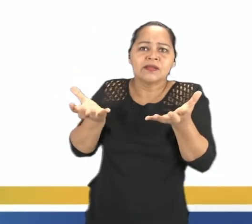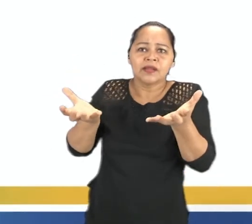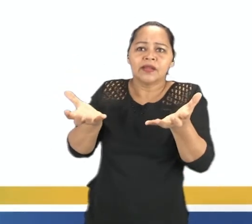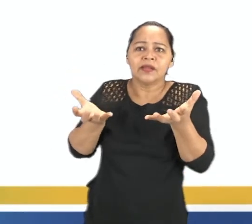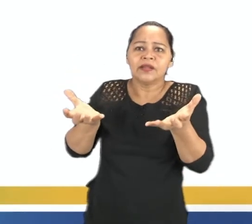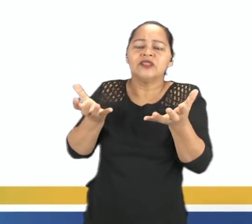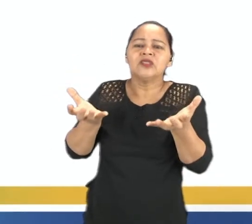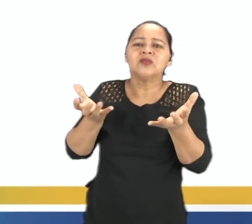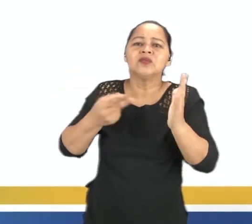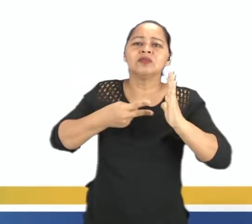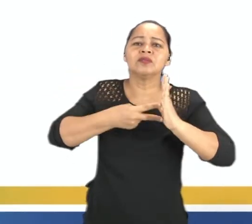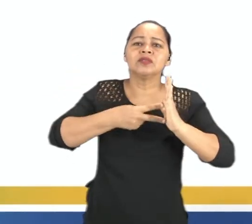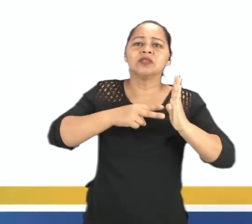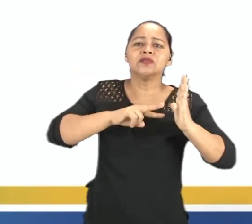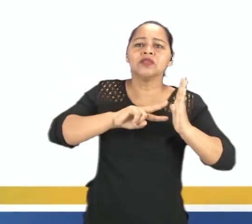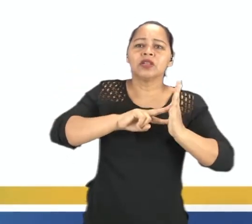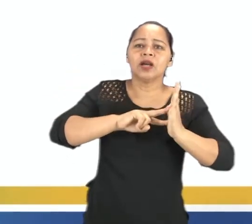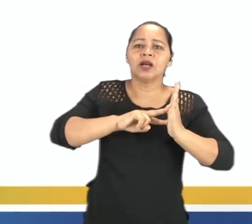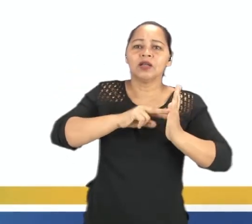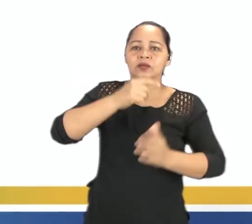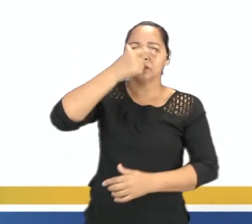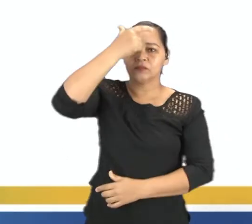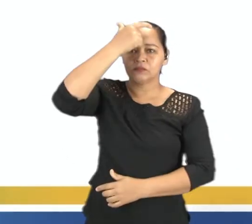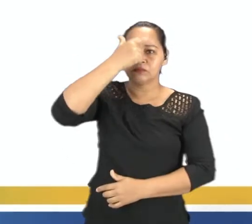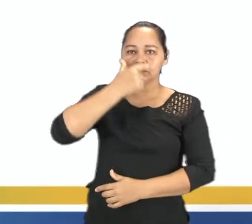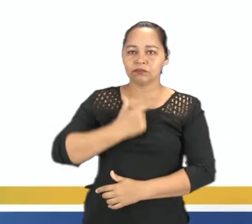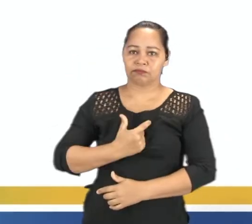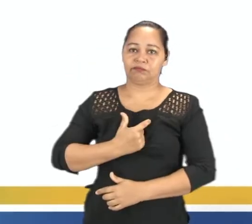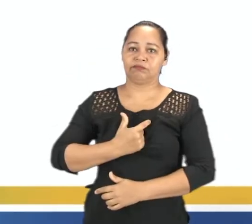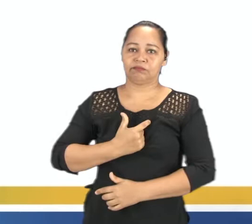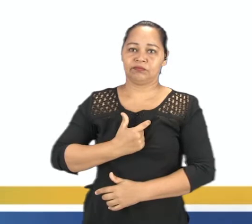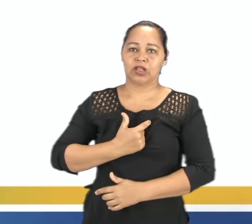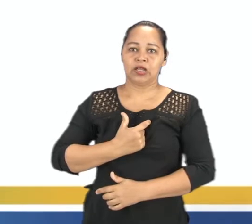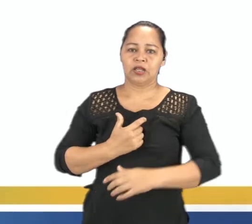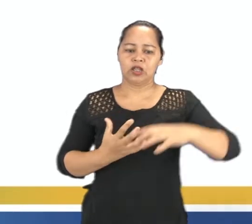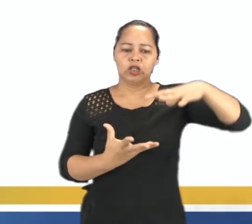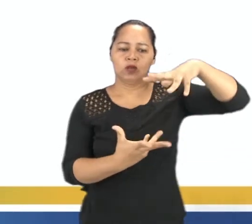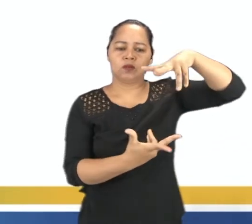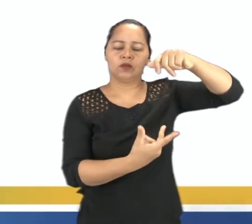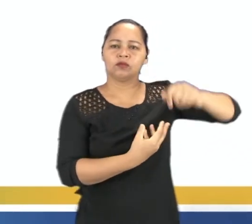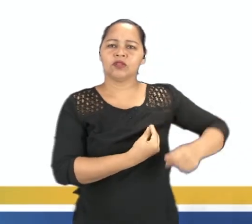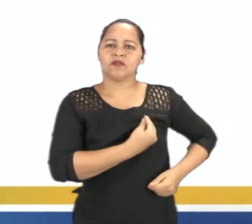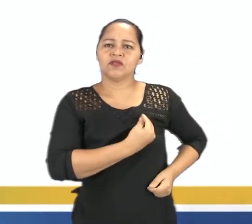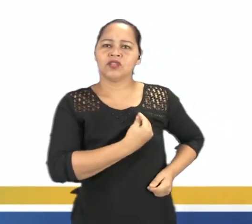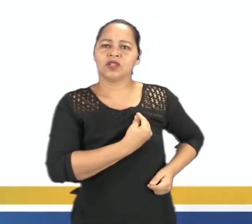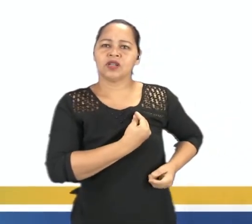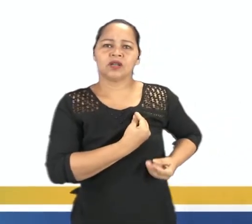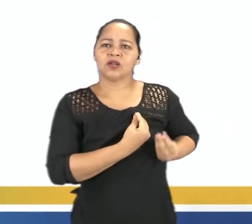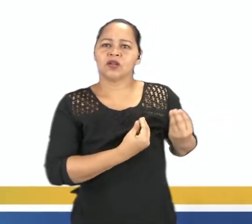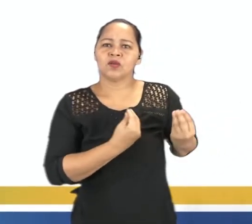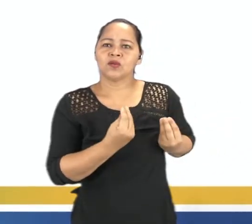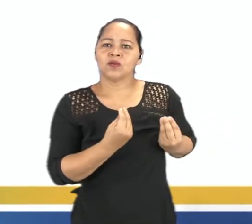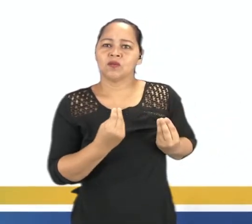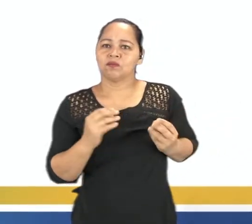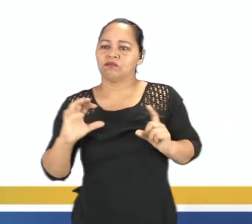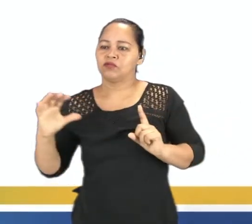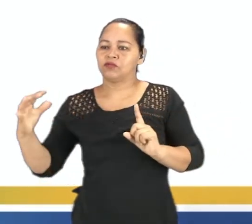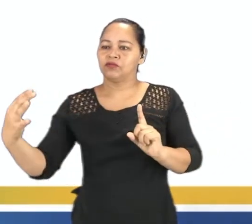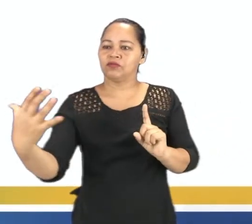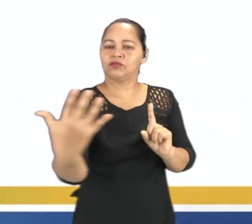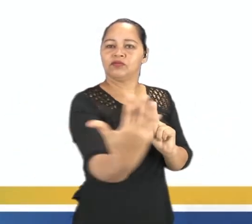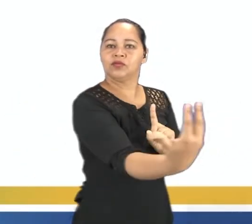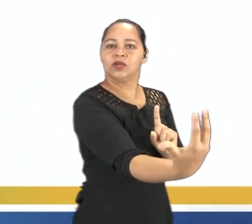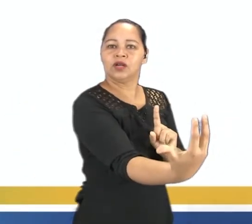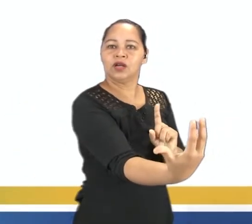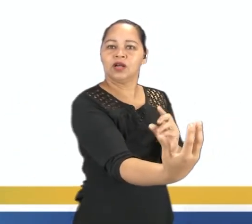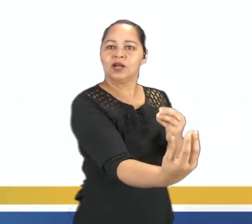de significado para o seu ser e o seu fazer neste mundo, isto é, para a sua presença entre os homens de seu tempo e